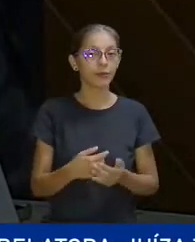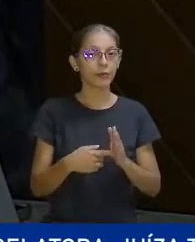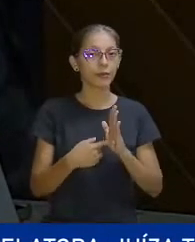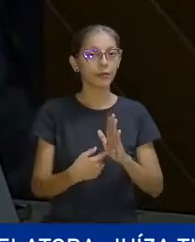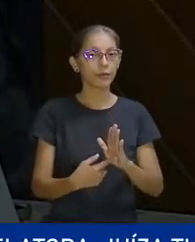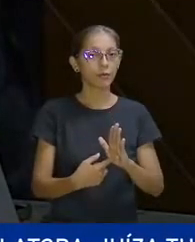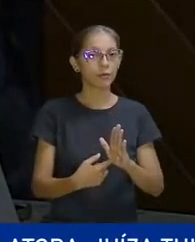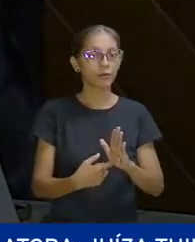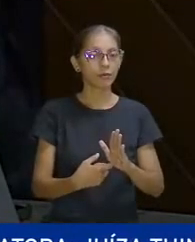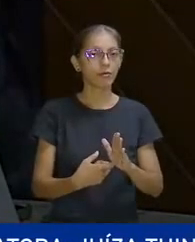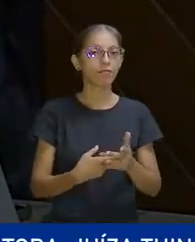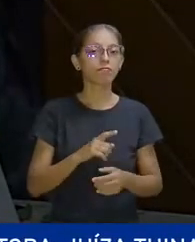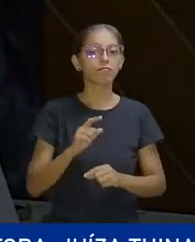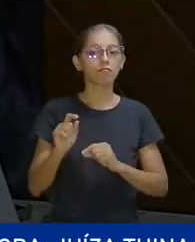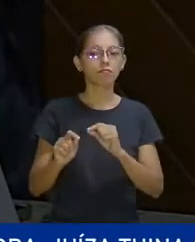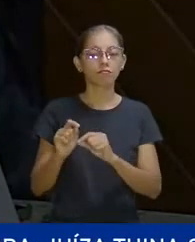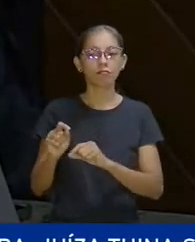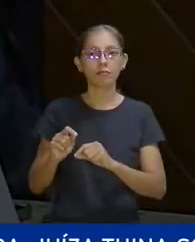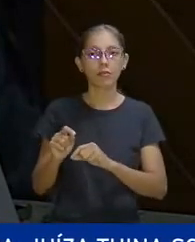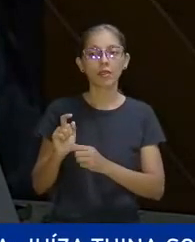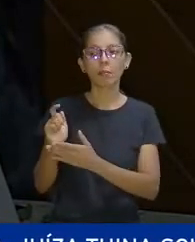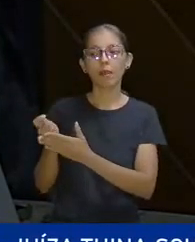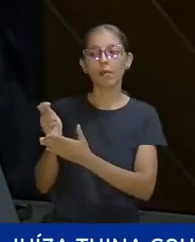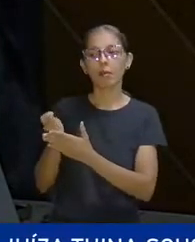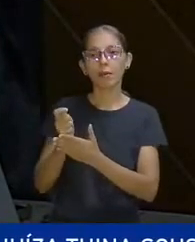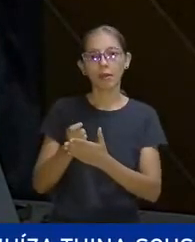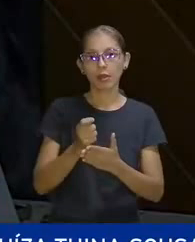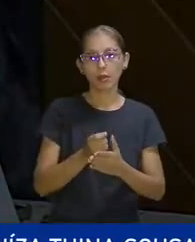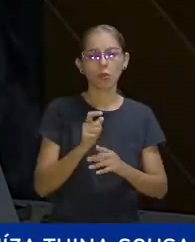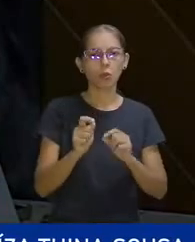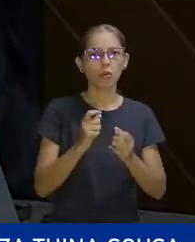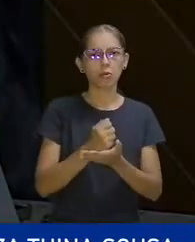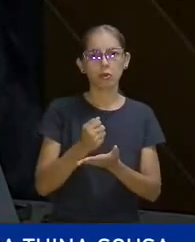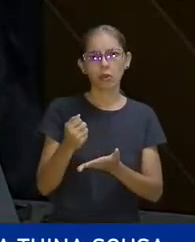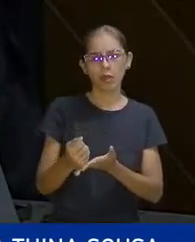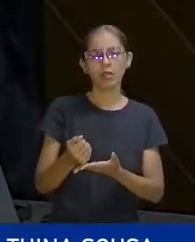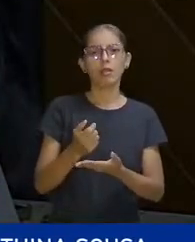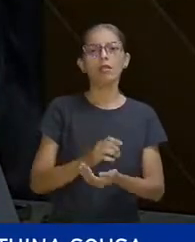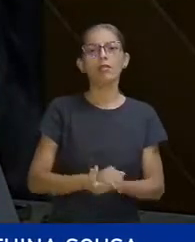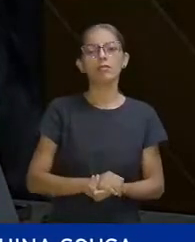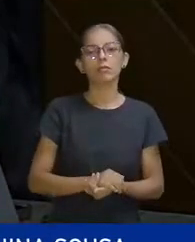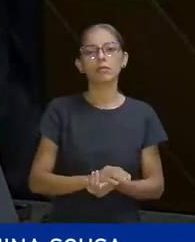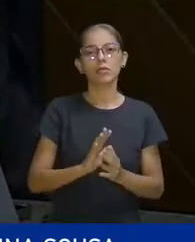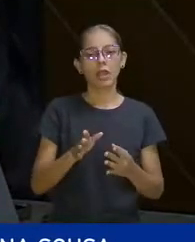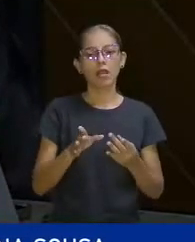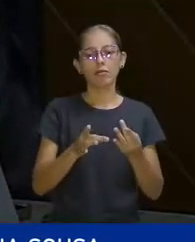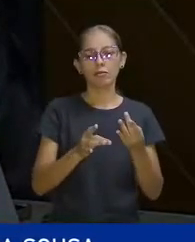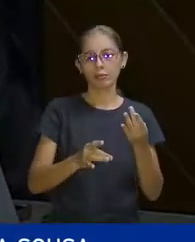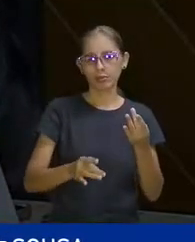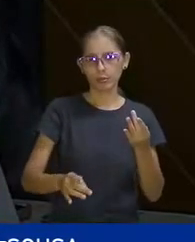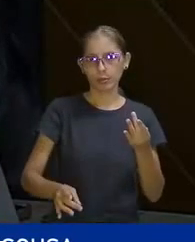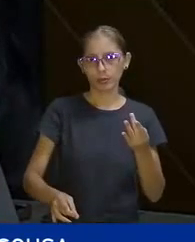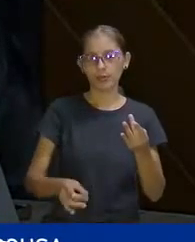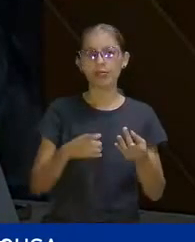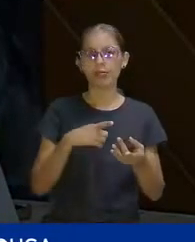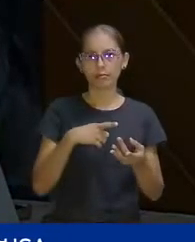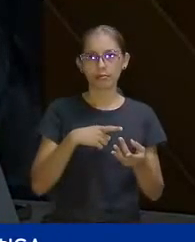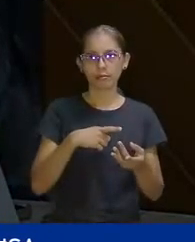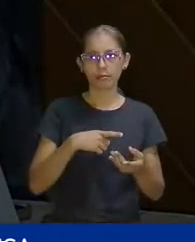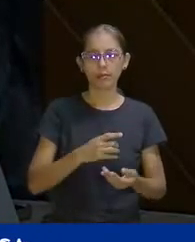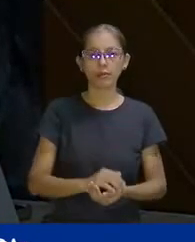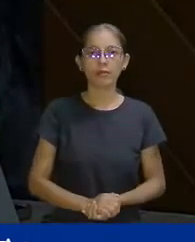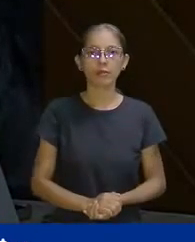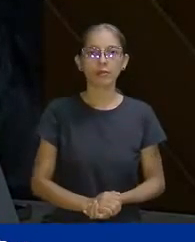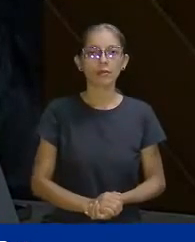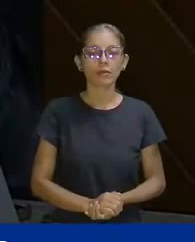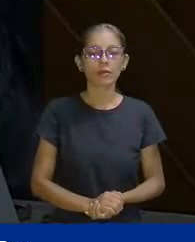cada despesa, o contrato, o contratado, o documento comprobatório, o ID onde consta o documento